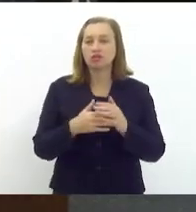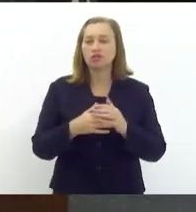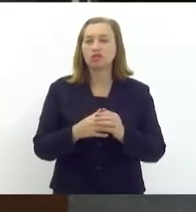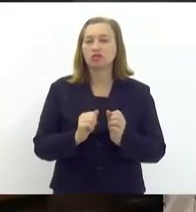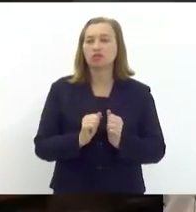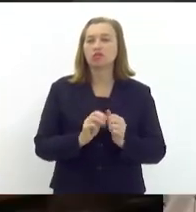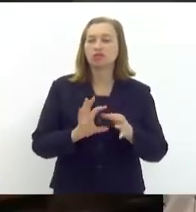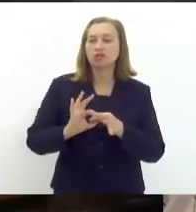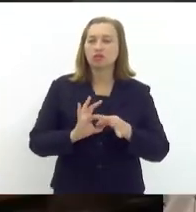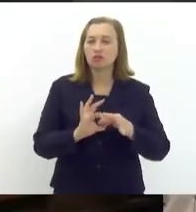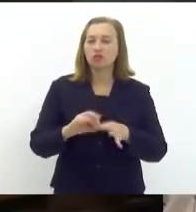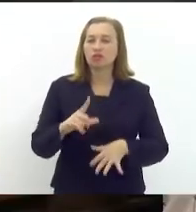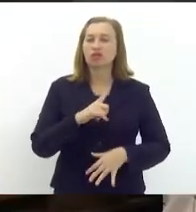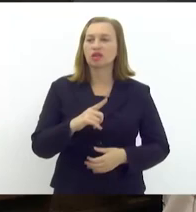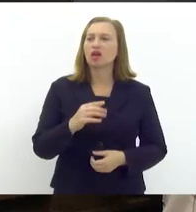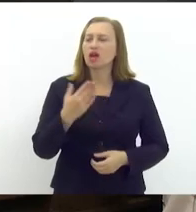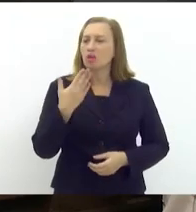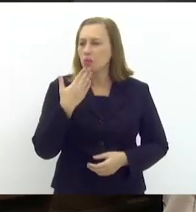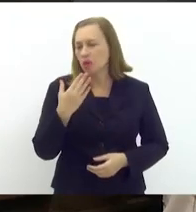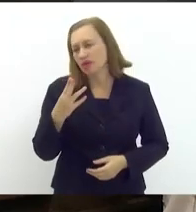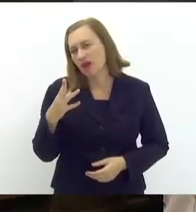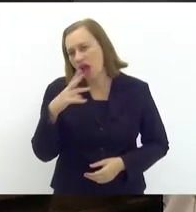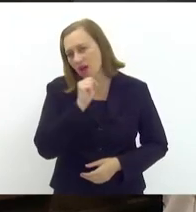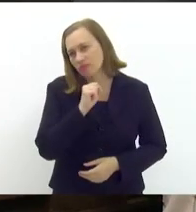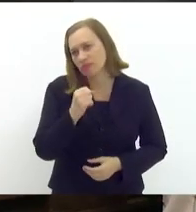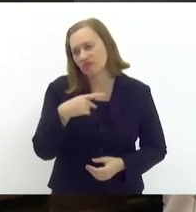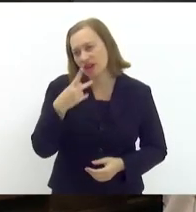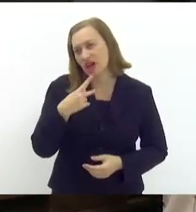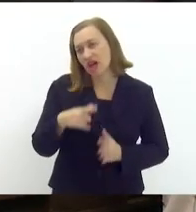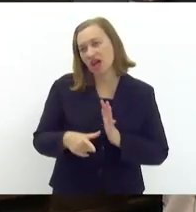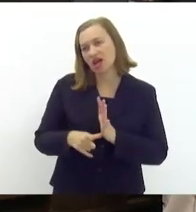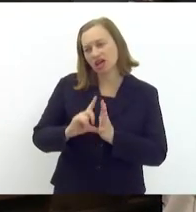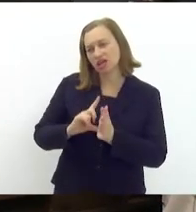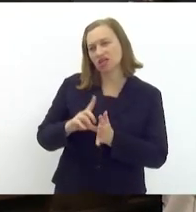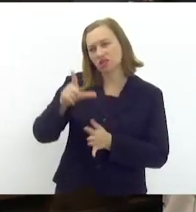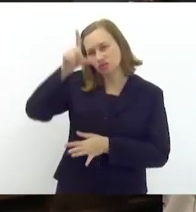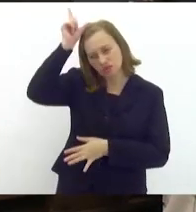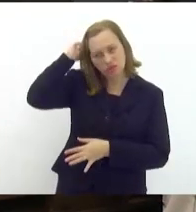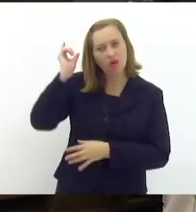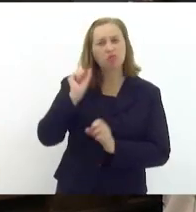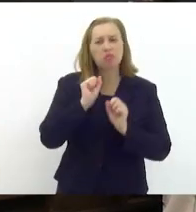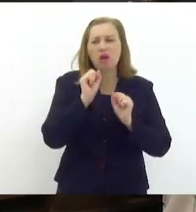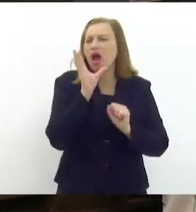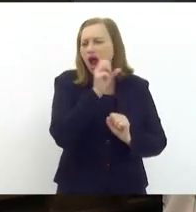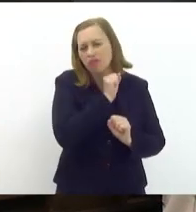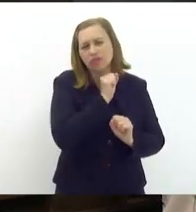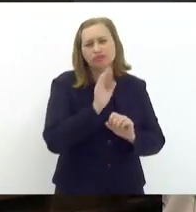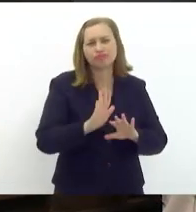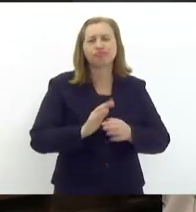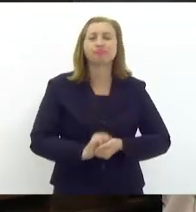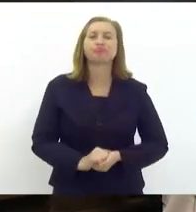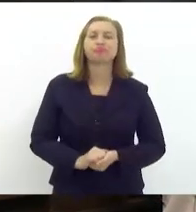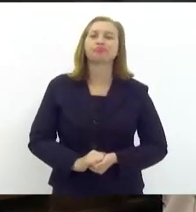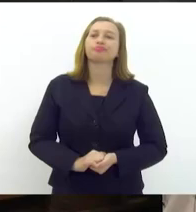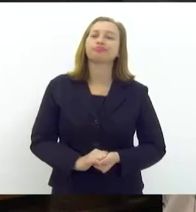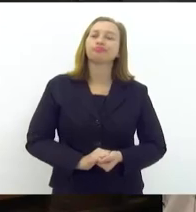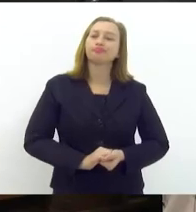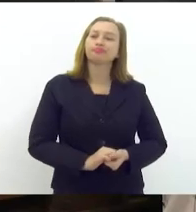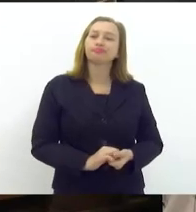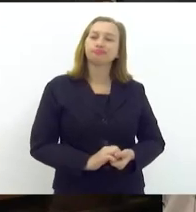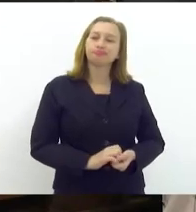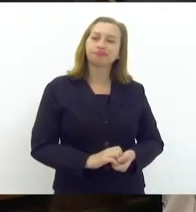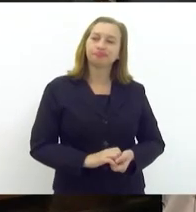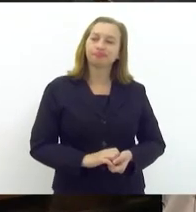Muito obrigado diante do Luiz Paulo mas muito rápido Luis Paulo é muito rápido